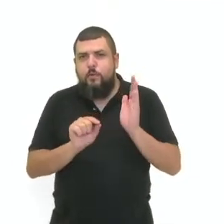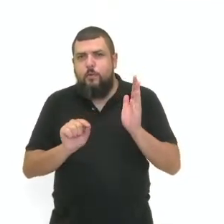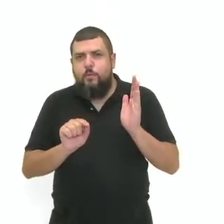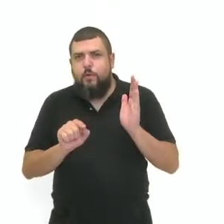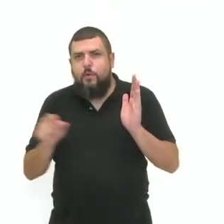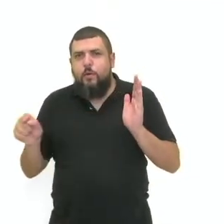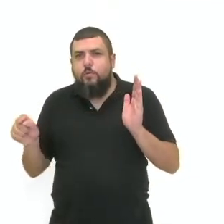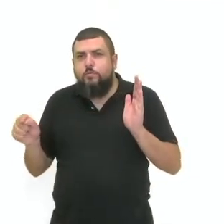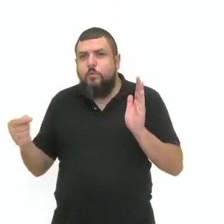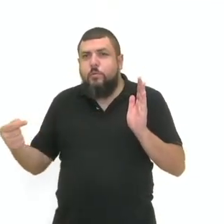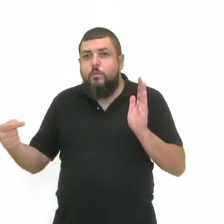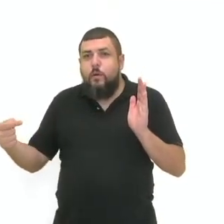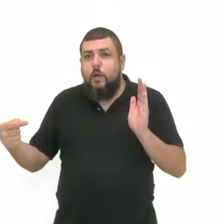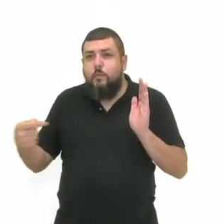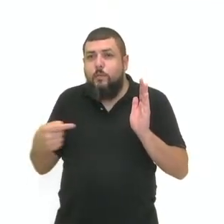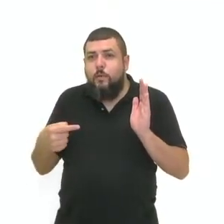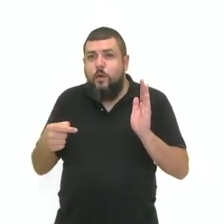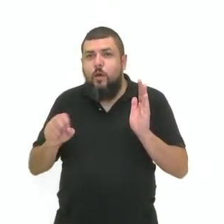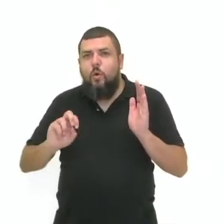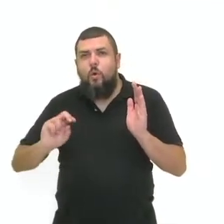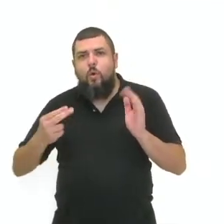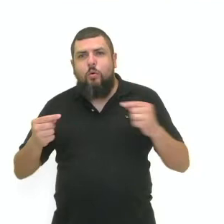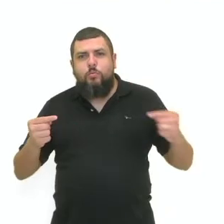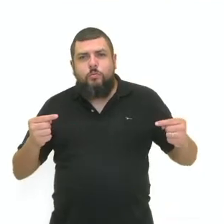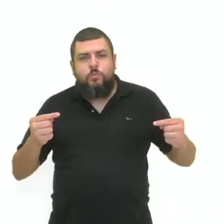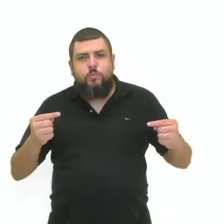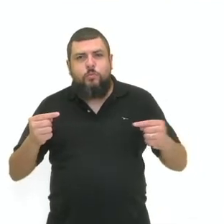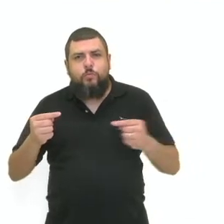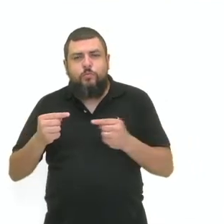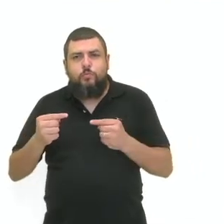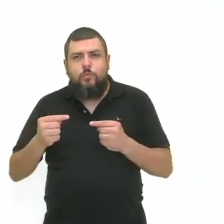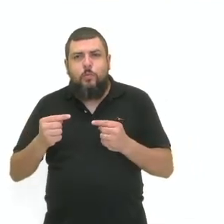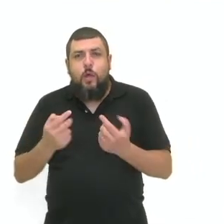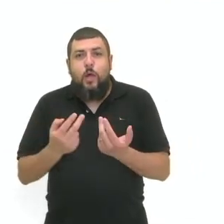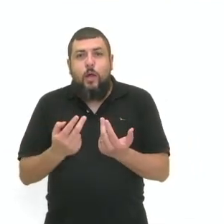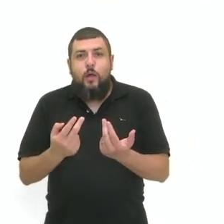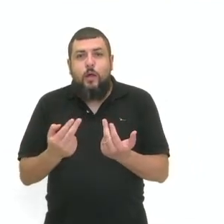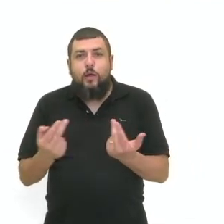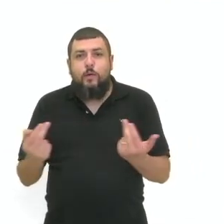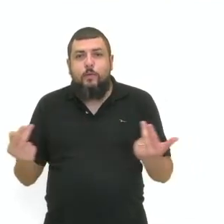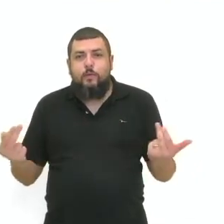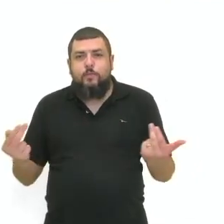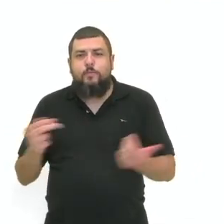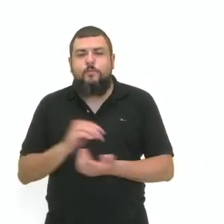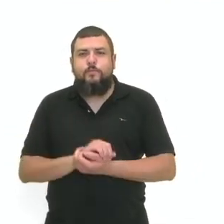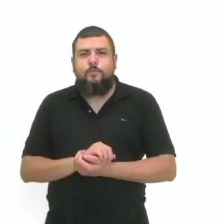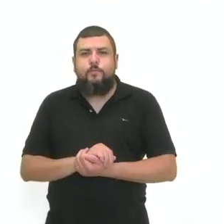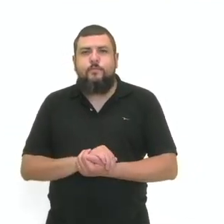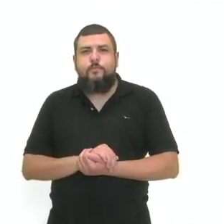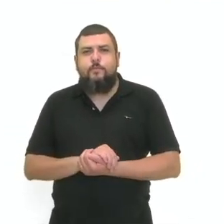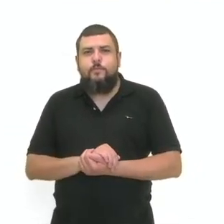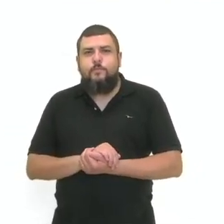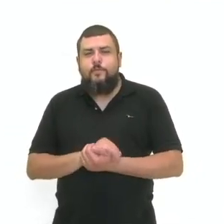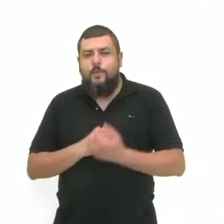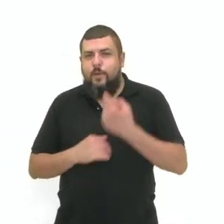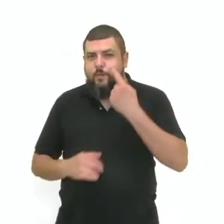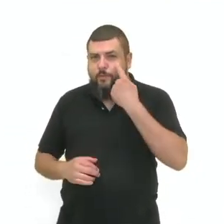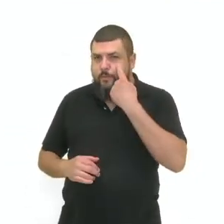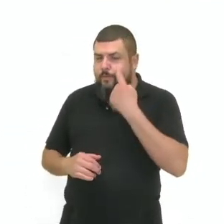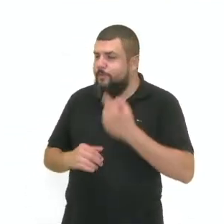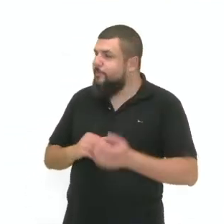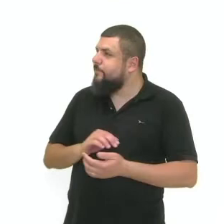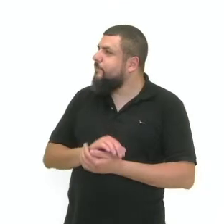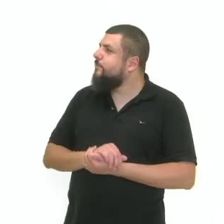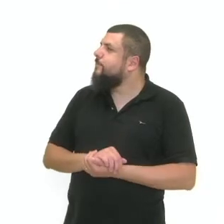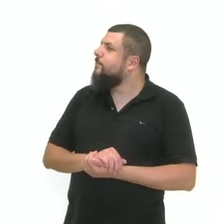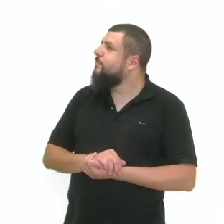esquerda, eles são iguais. Então, por isso que os elementos de uma linha equidistantes dos